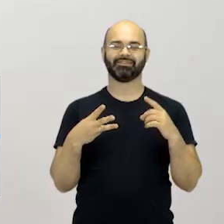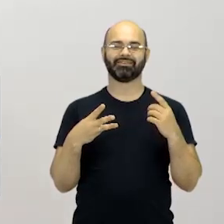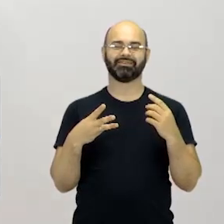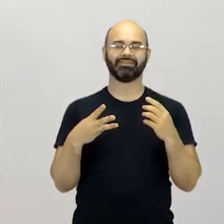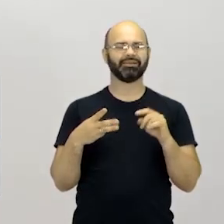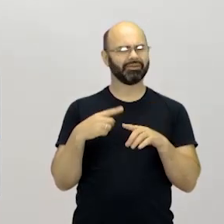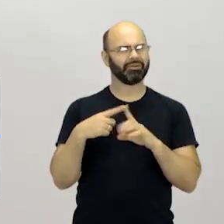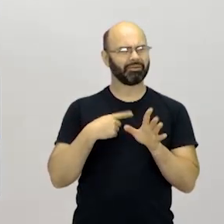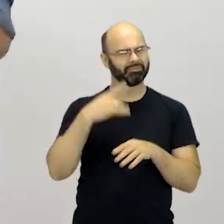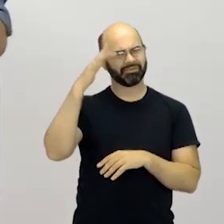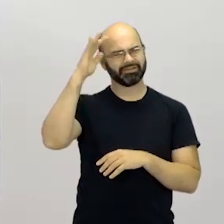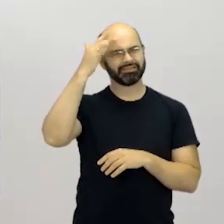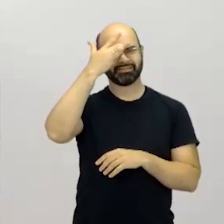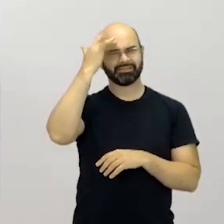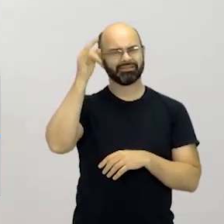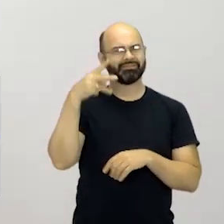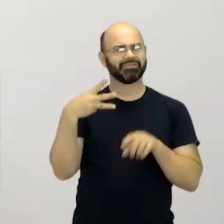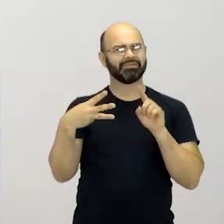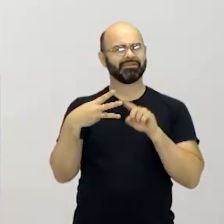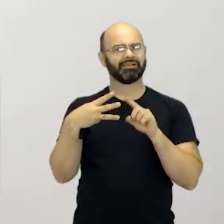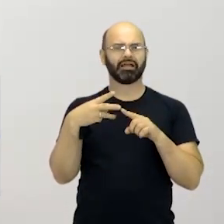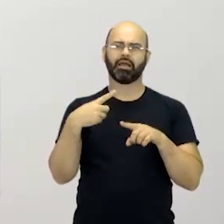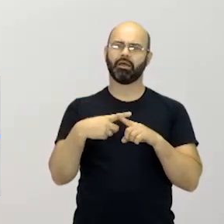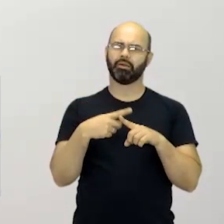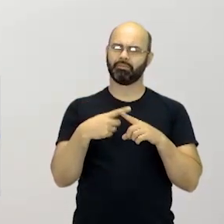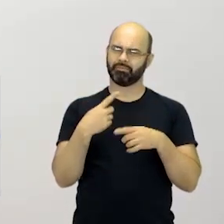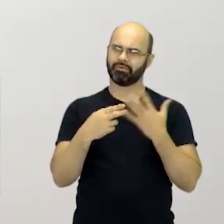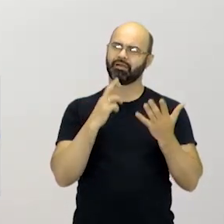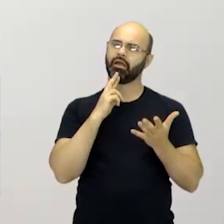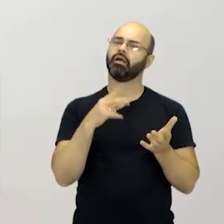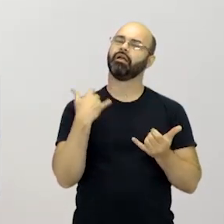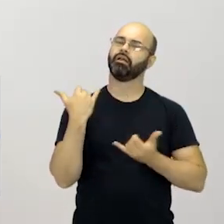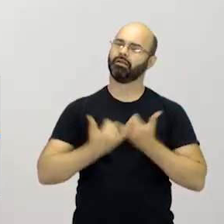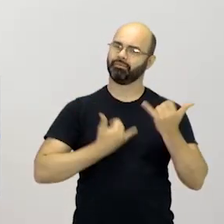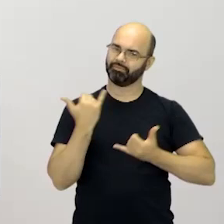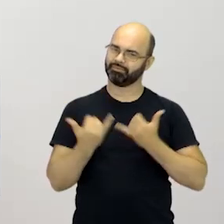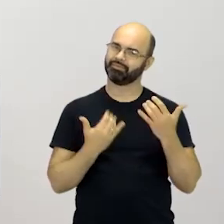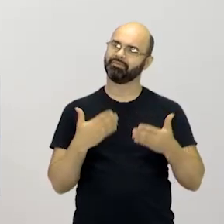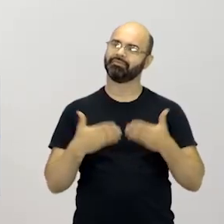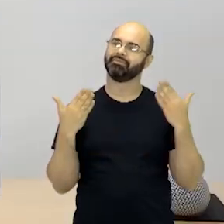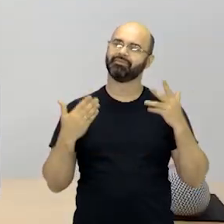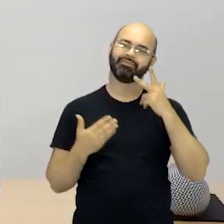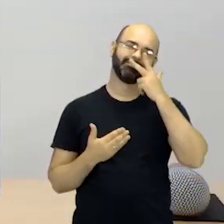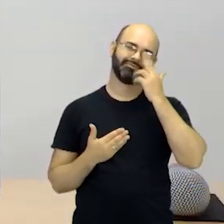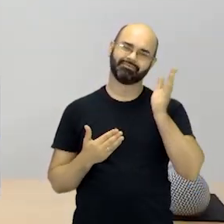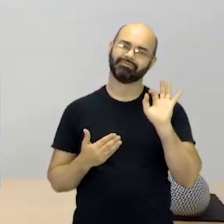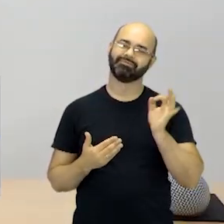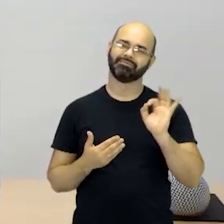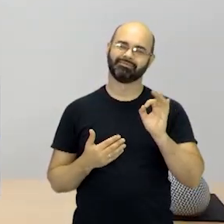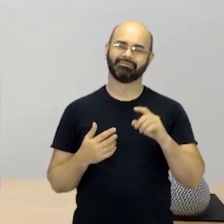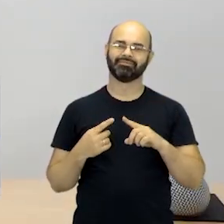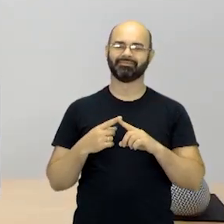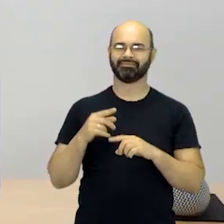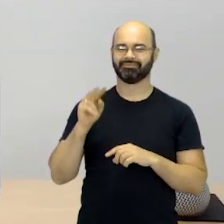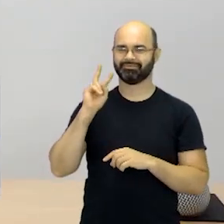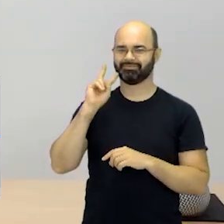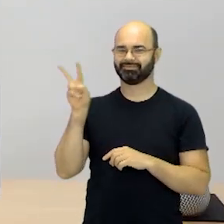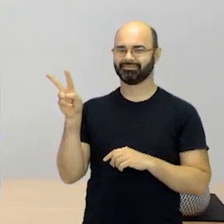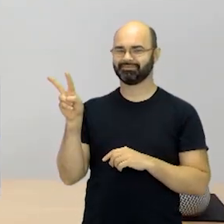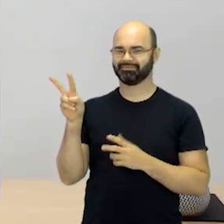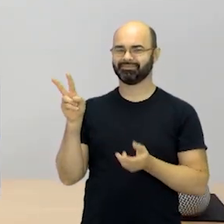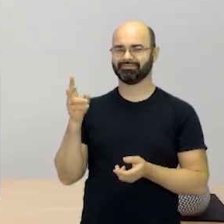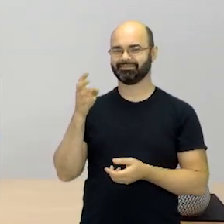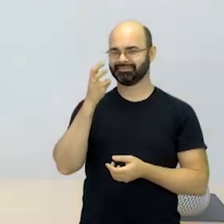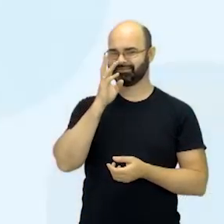que responderam orangotângulo, né? Acho que deve ser pra brincar, porque não é Pra possível, brincar, né? e porque também, olha, aquela figura ali tá meio intuitiva, a gente olha